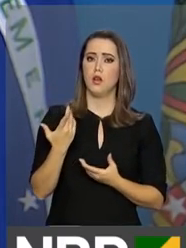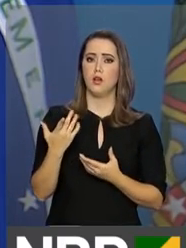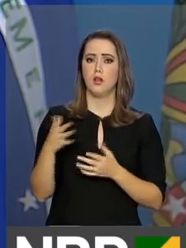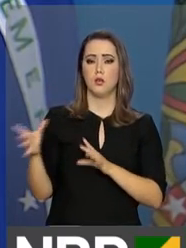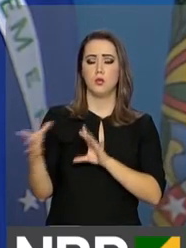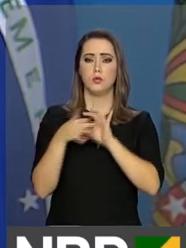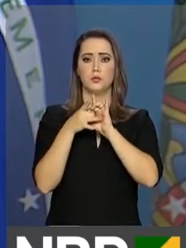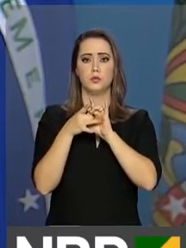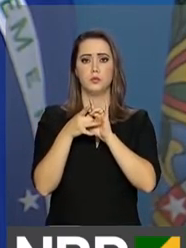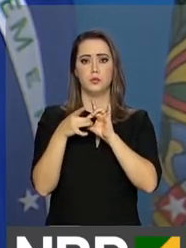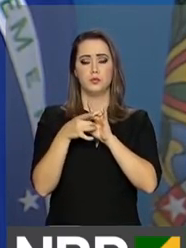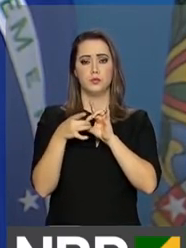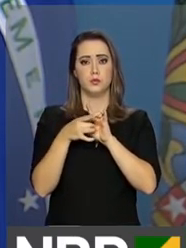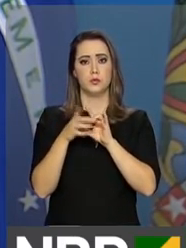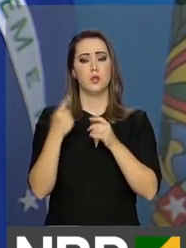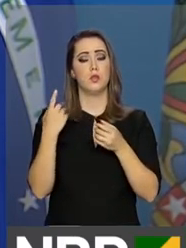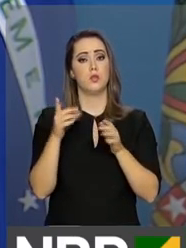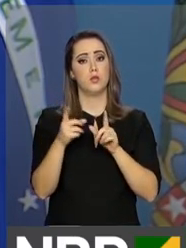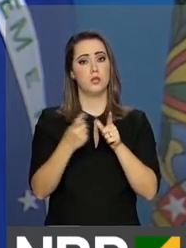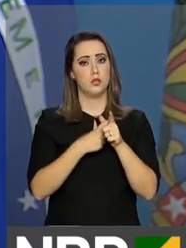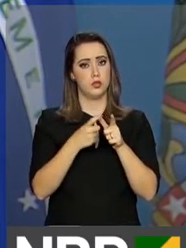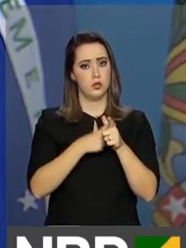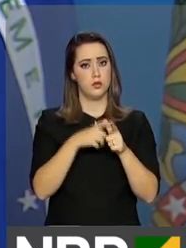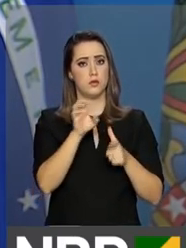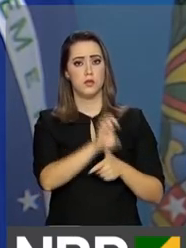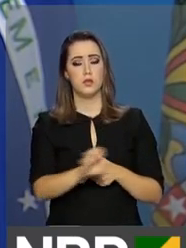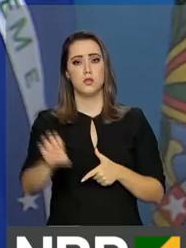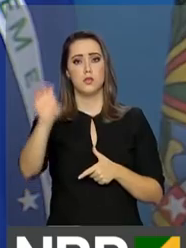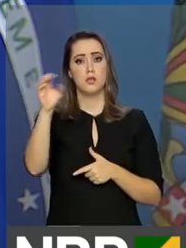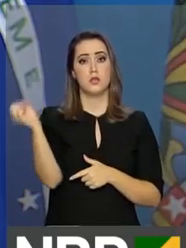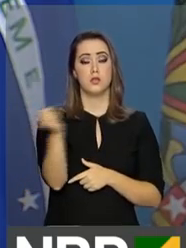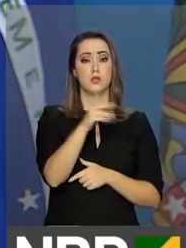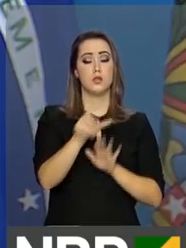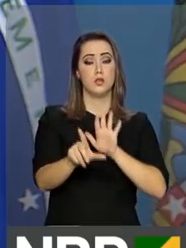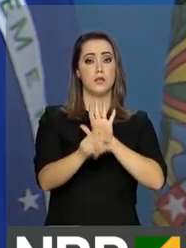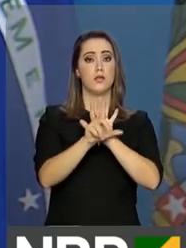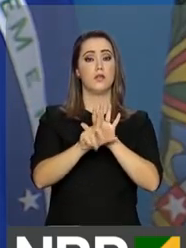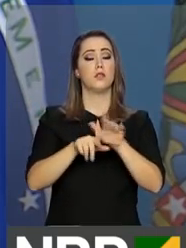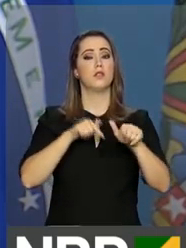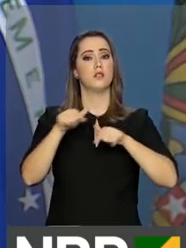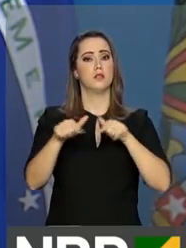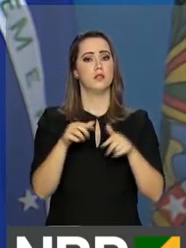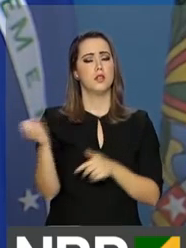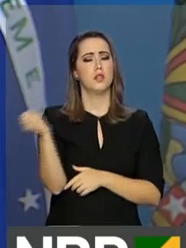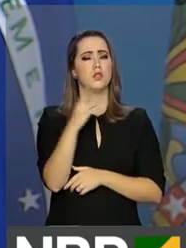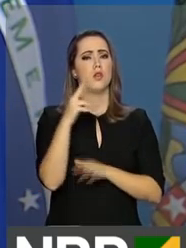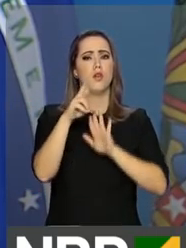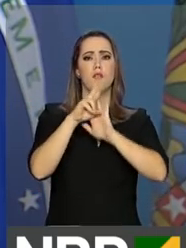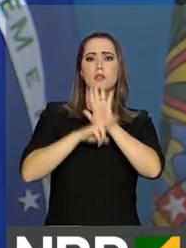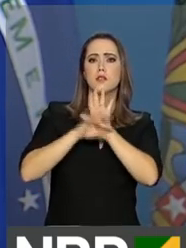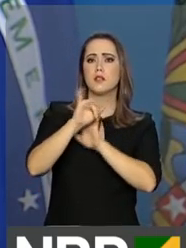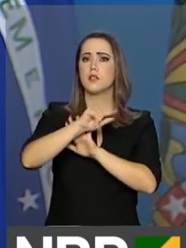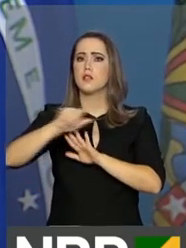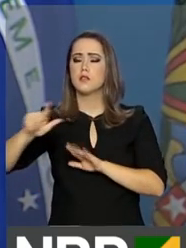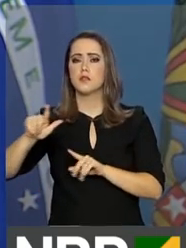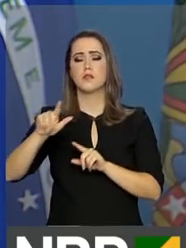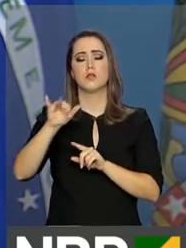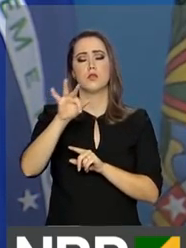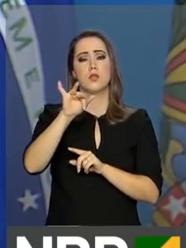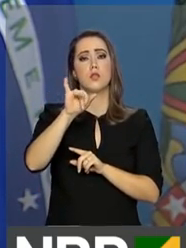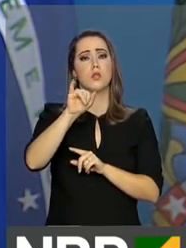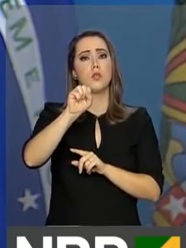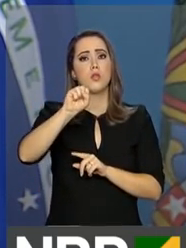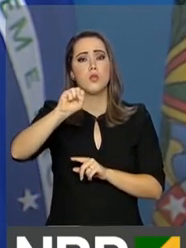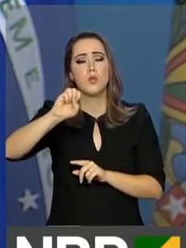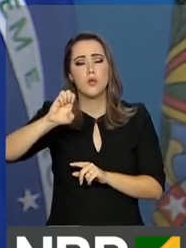repactuação da dívida dos estados, a modernização trabalhista, as novas regras do FIES,